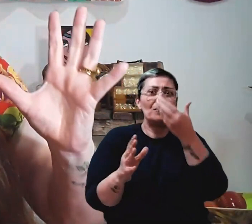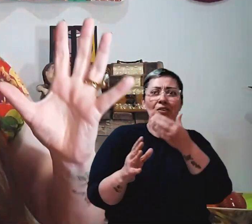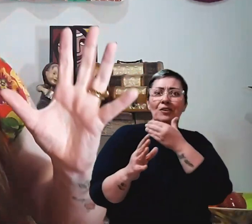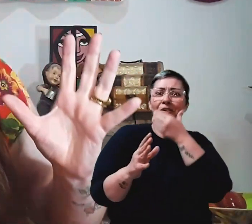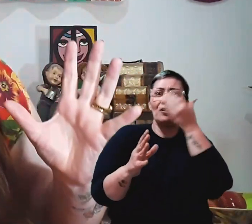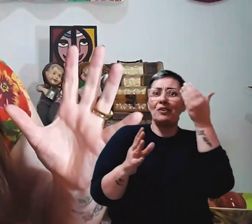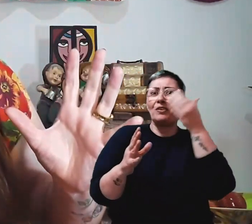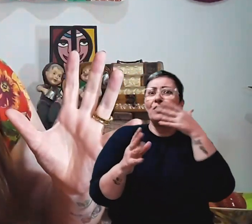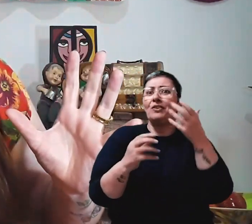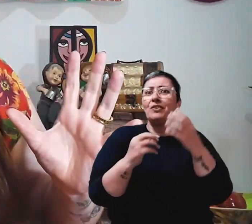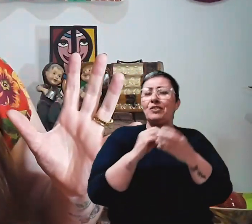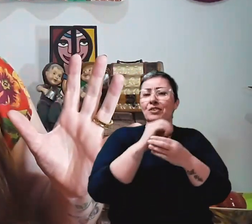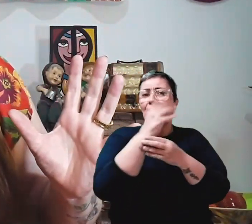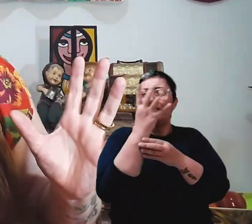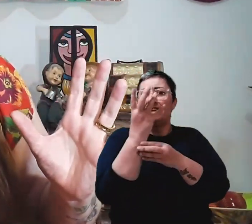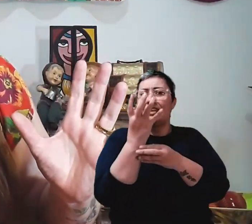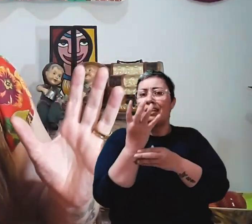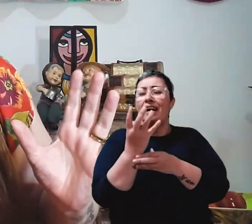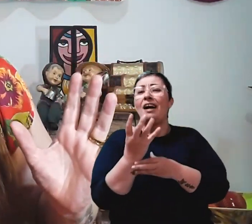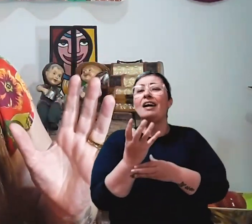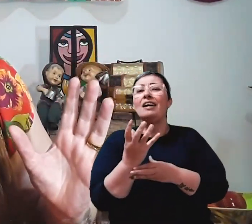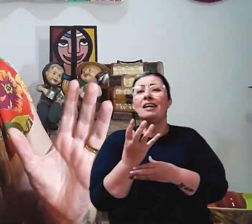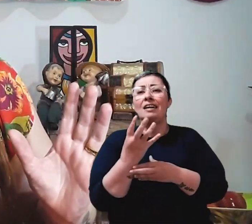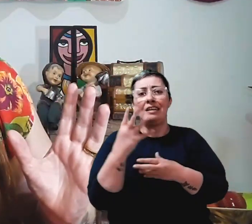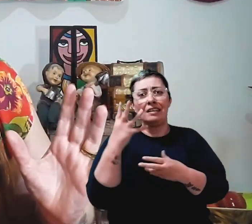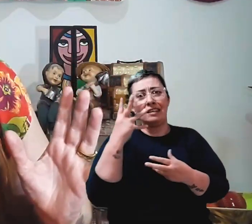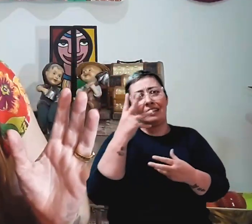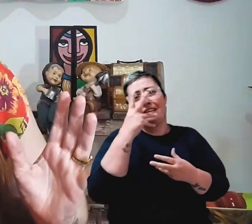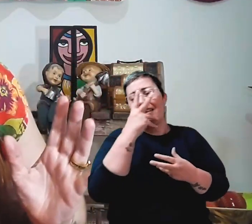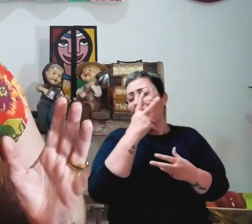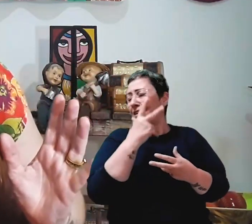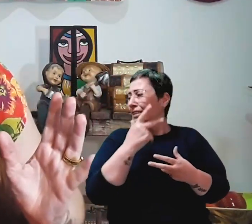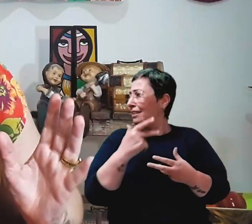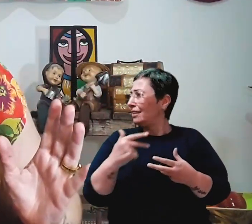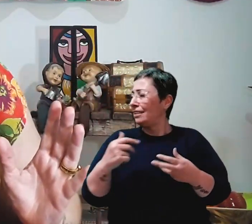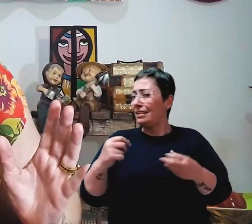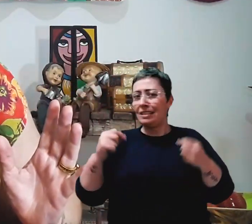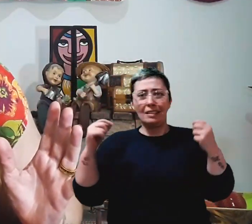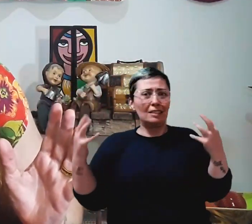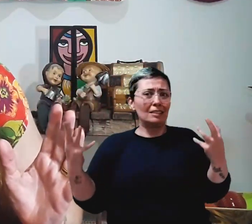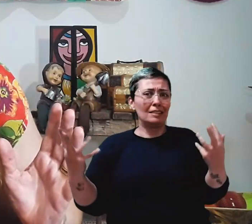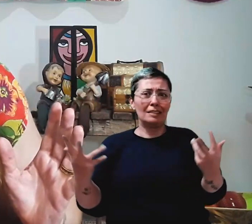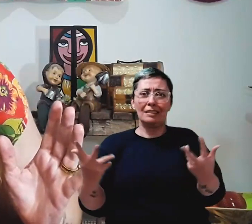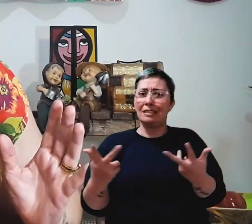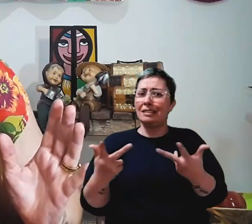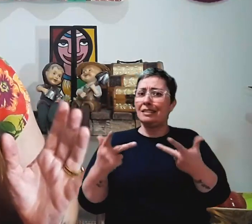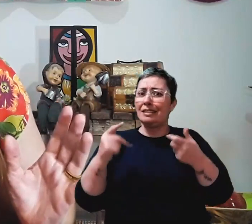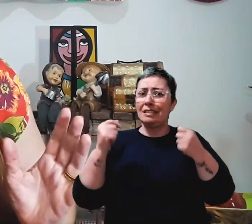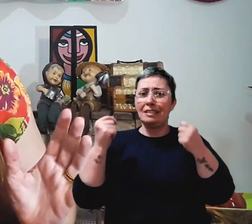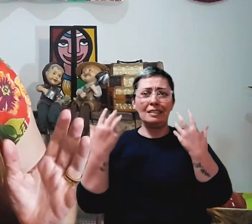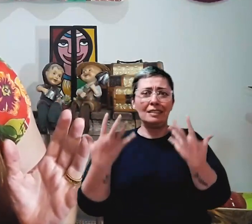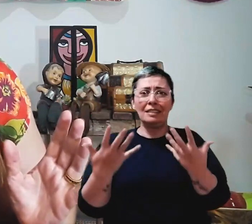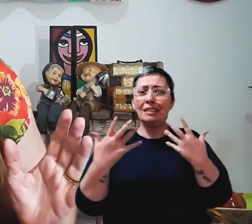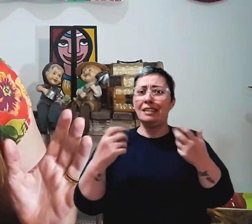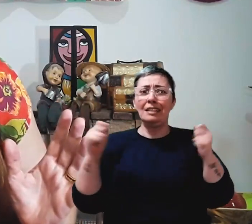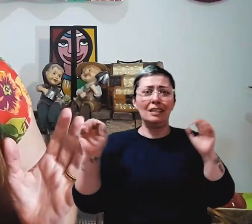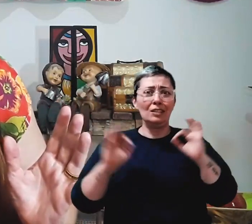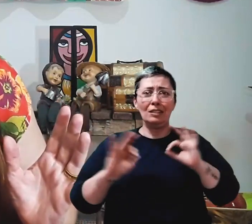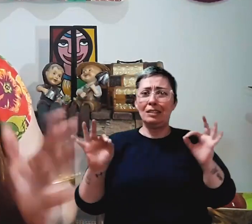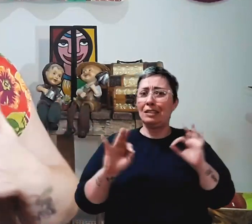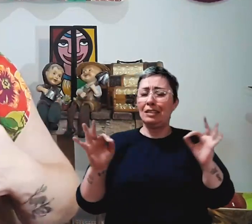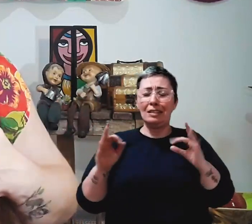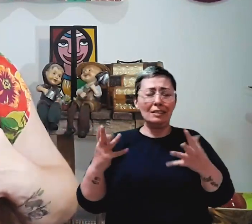iam nascendo. Que coisa mais maravilhosa, que